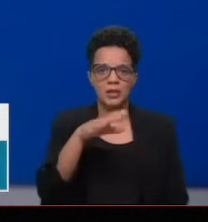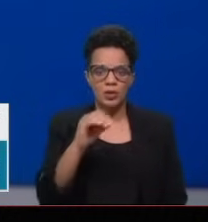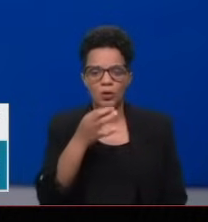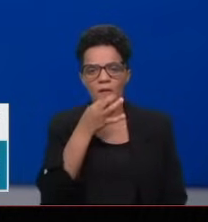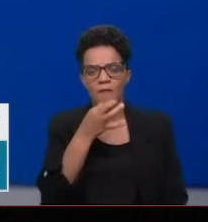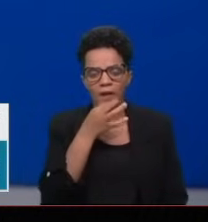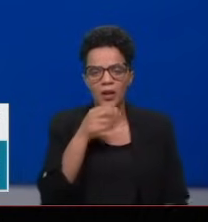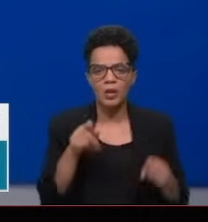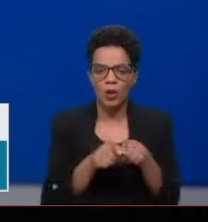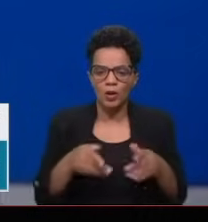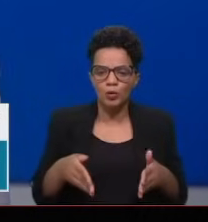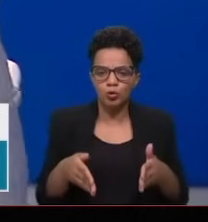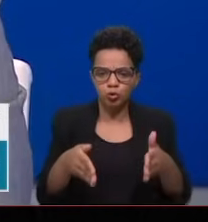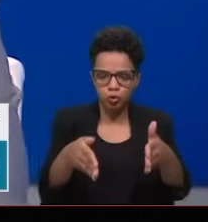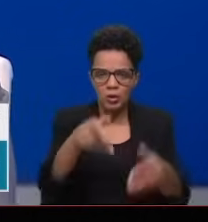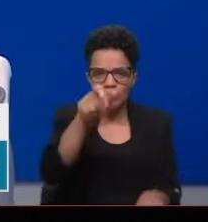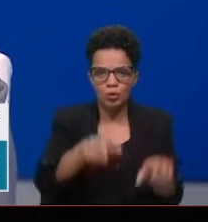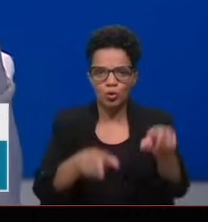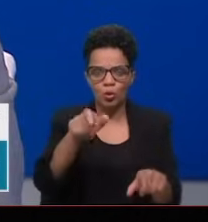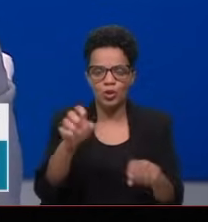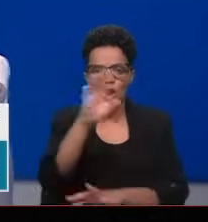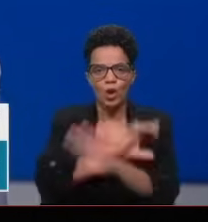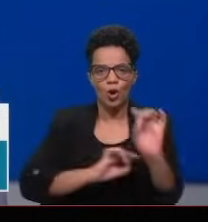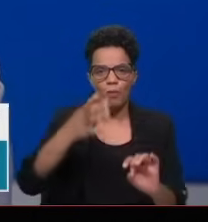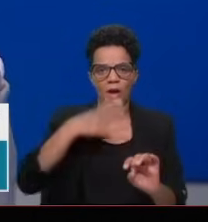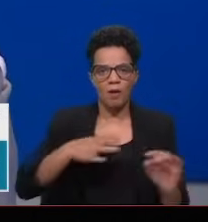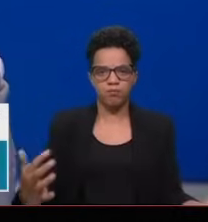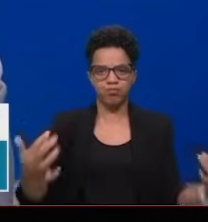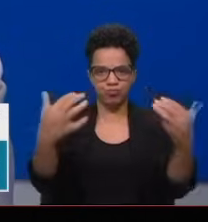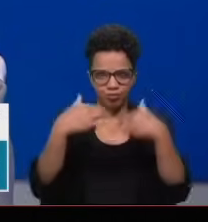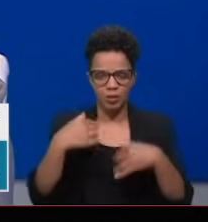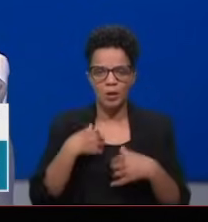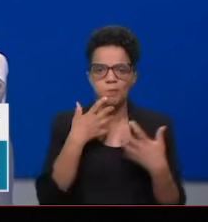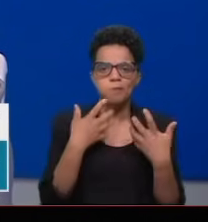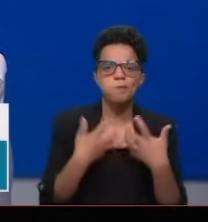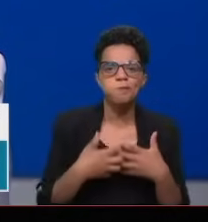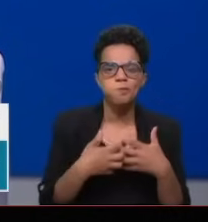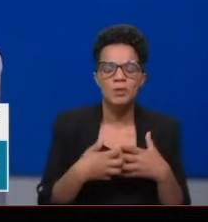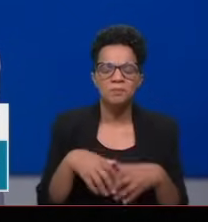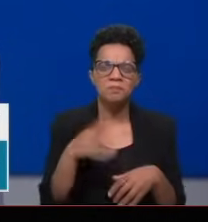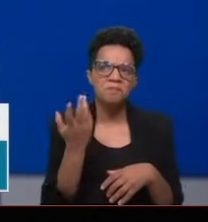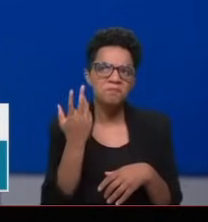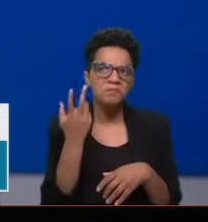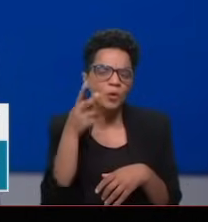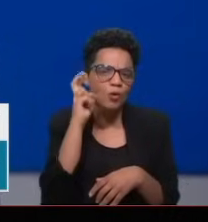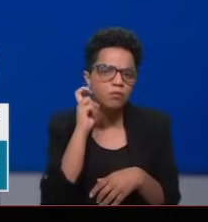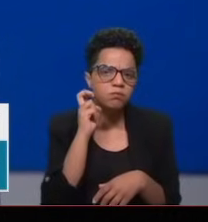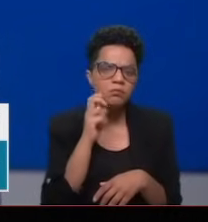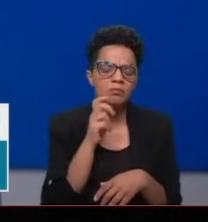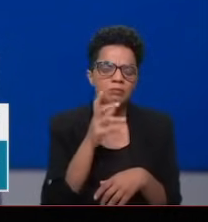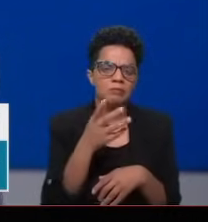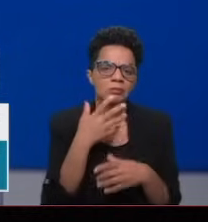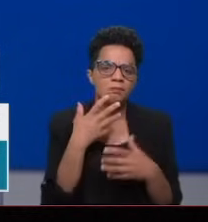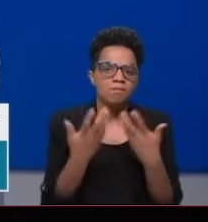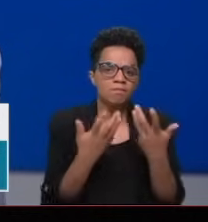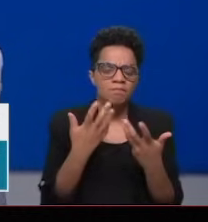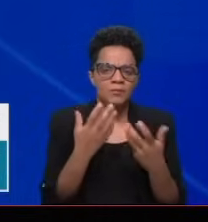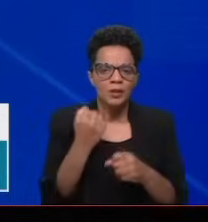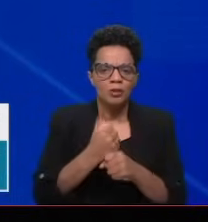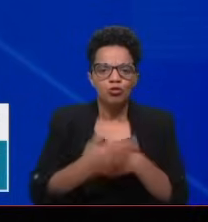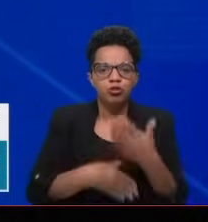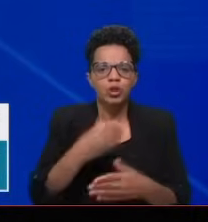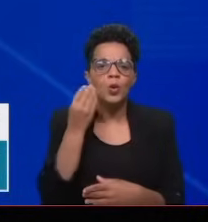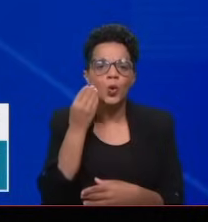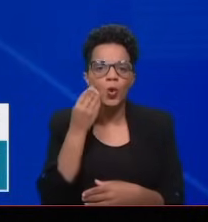corredores humanitários para as pessoas que querem entrar na Europa a minha dúvida quando quando o essa essa sua hipótese a ser colocada é como é que funciona e